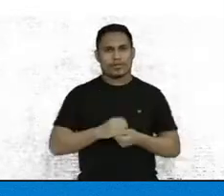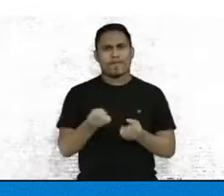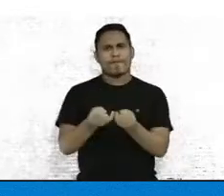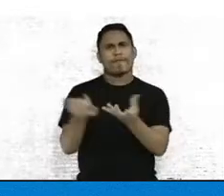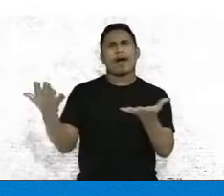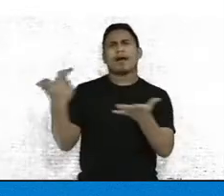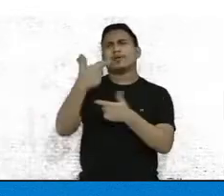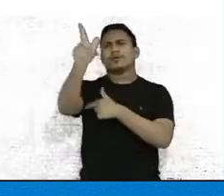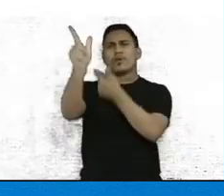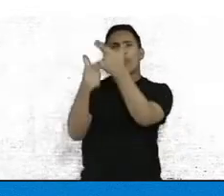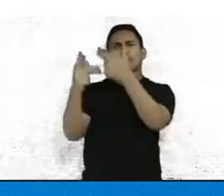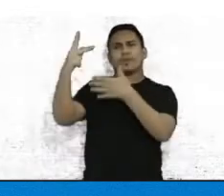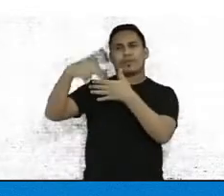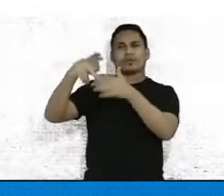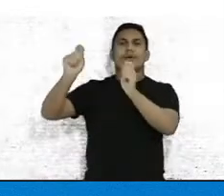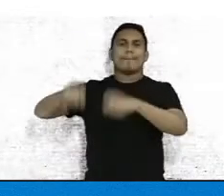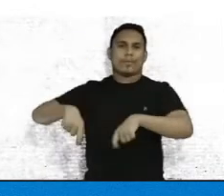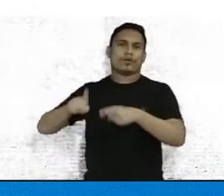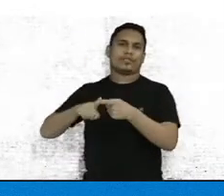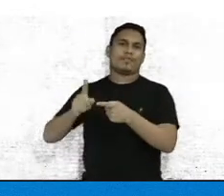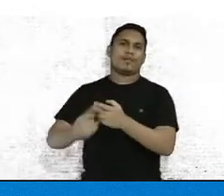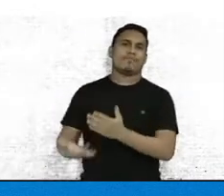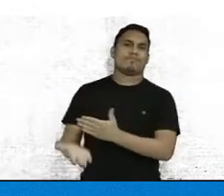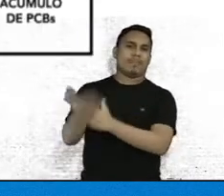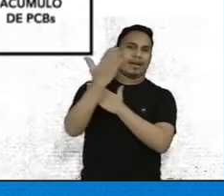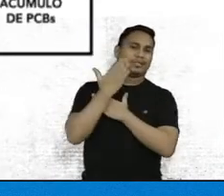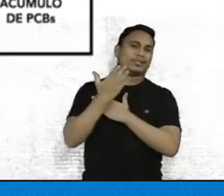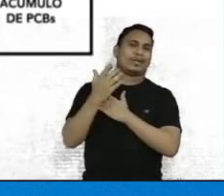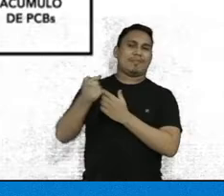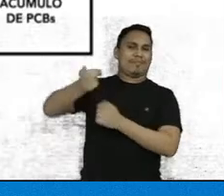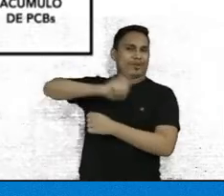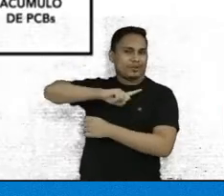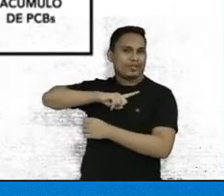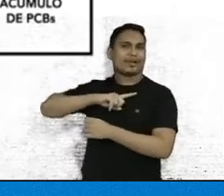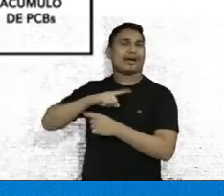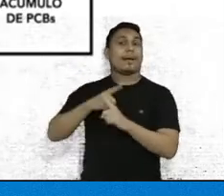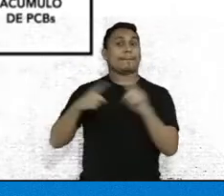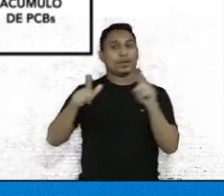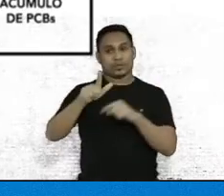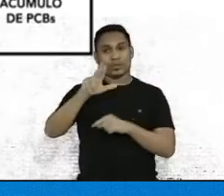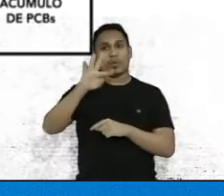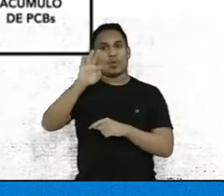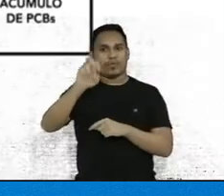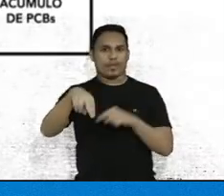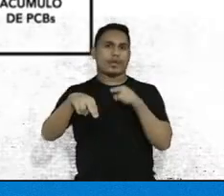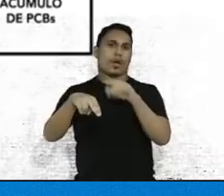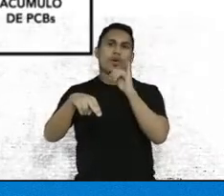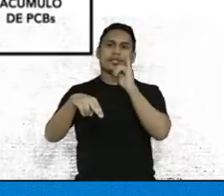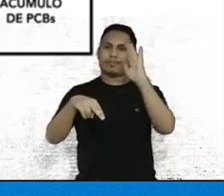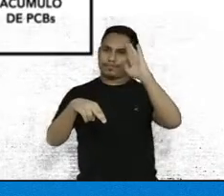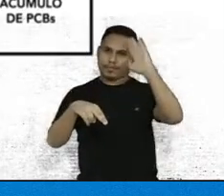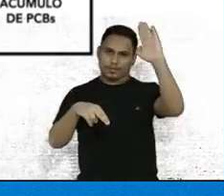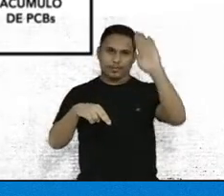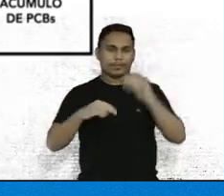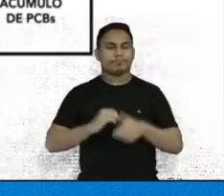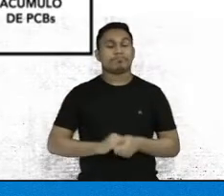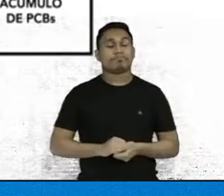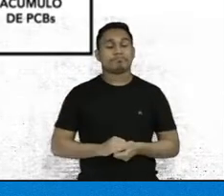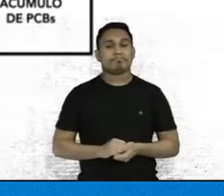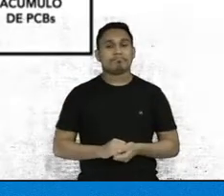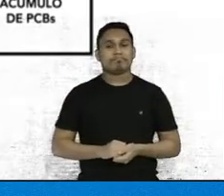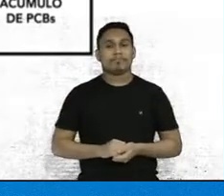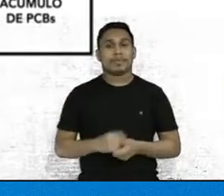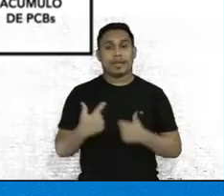podem desenvolver essa reação cruzada, mas o glúten é um belo começo. Outra coisa que eu falei para vocês é em relação a